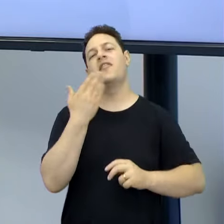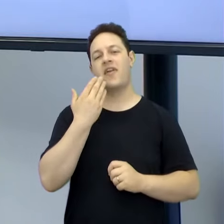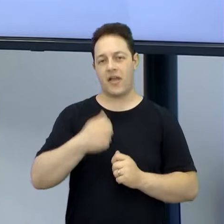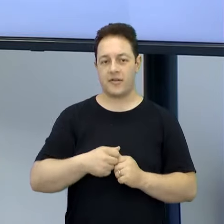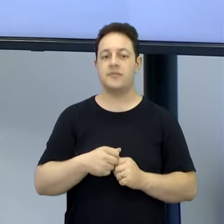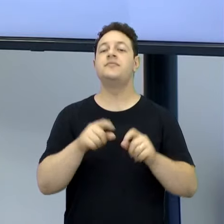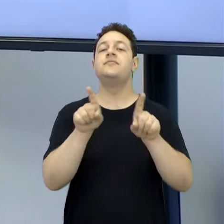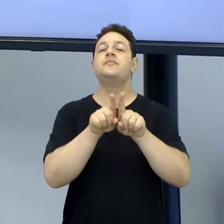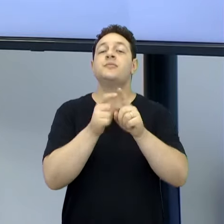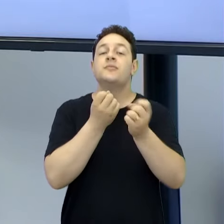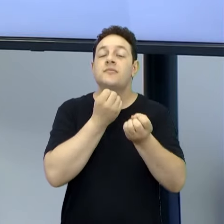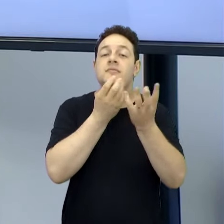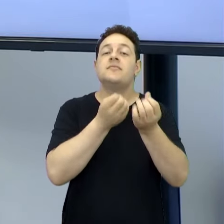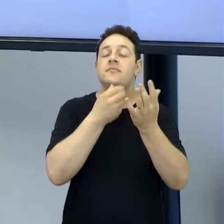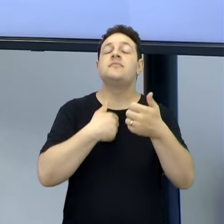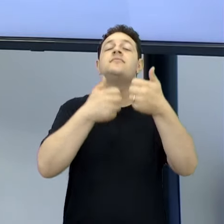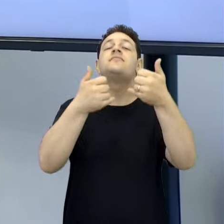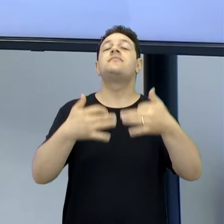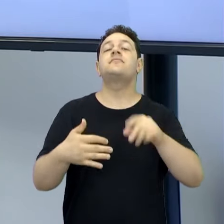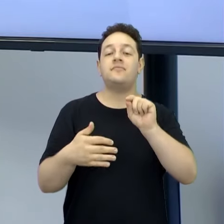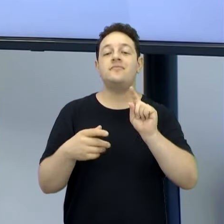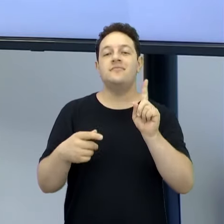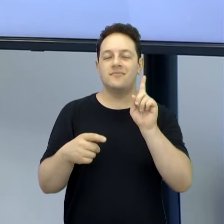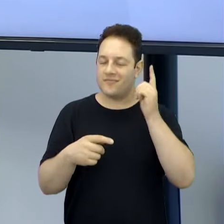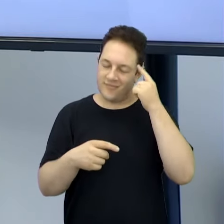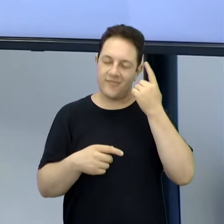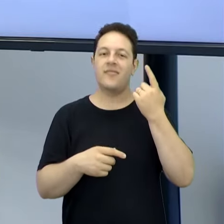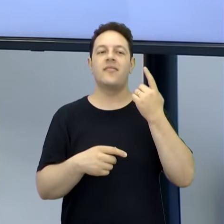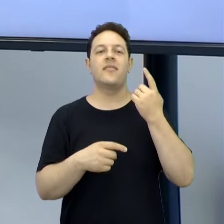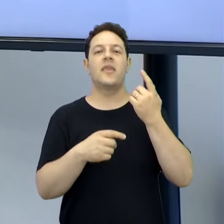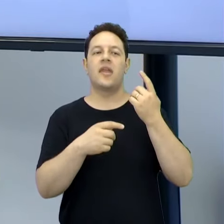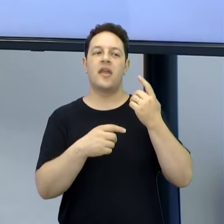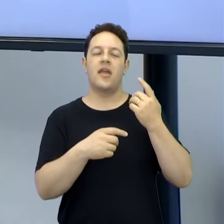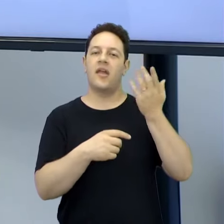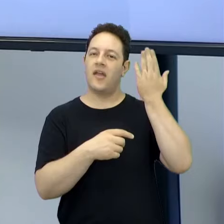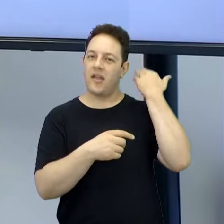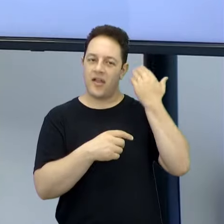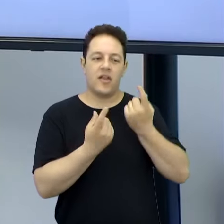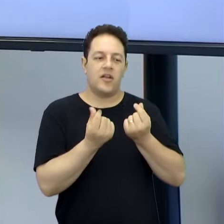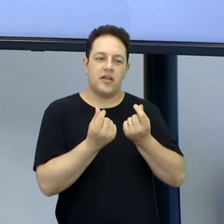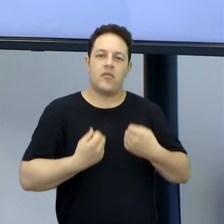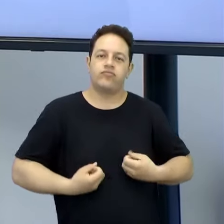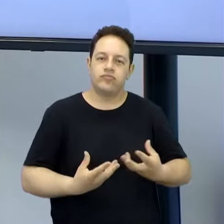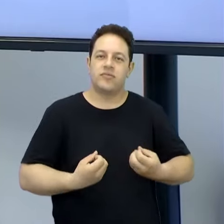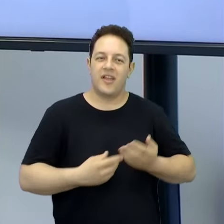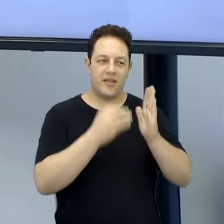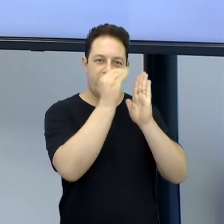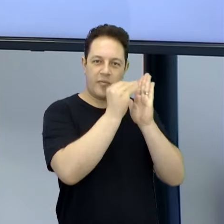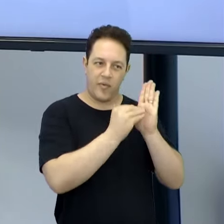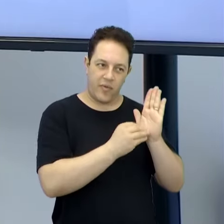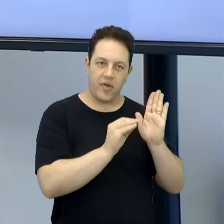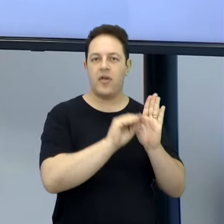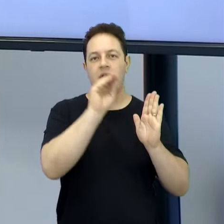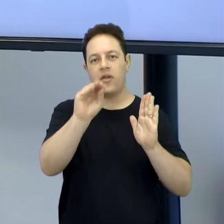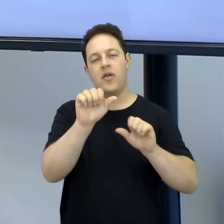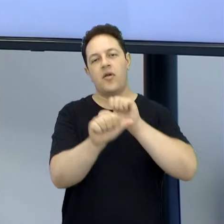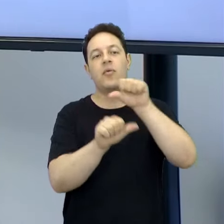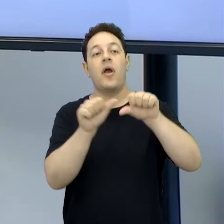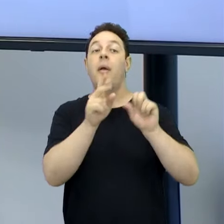os dados que eu estou falando aí é o que a gente gastou da projeção financeira aí do que a gente já fez. Então, pegando as